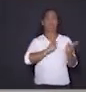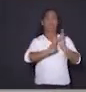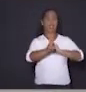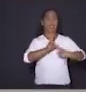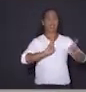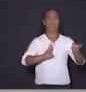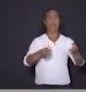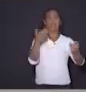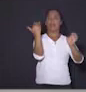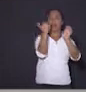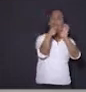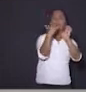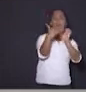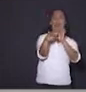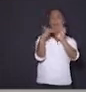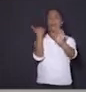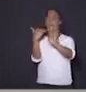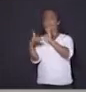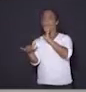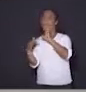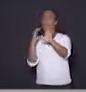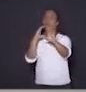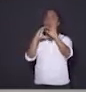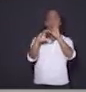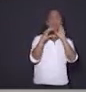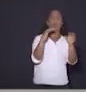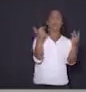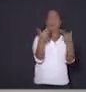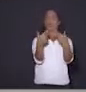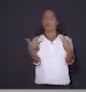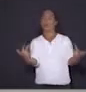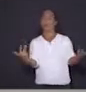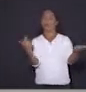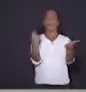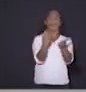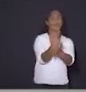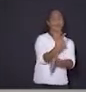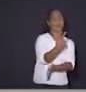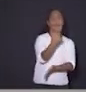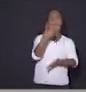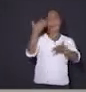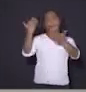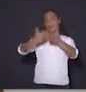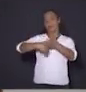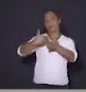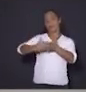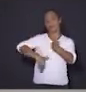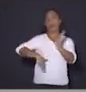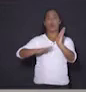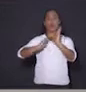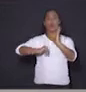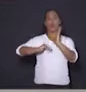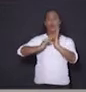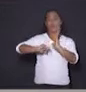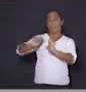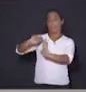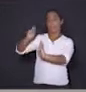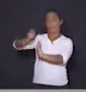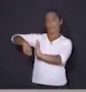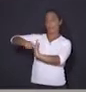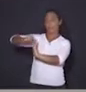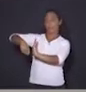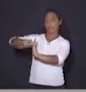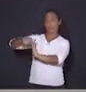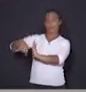manda e mail quem você se comunica o que você compra no supermercado quando você ganha um desconto para fazer um cartão em que tudo que você passa no cartão